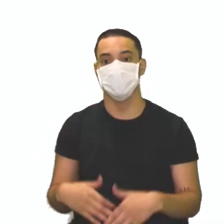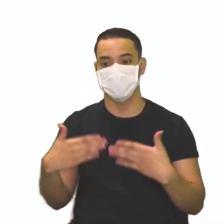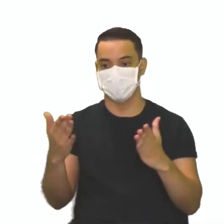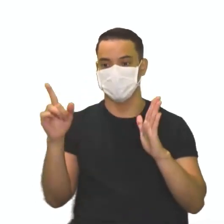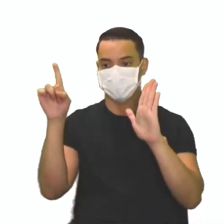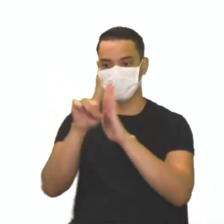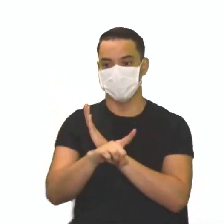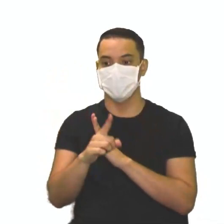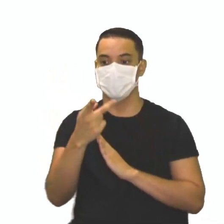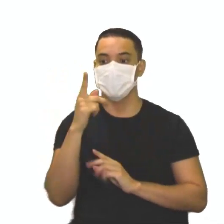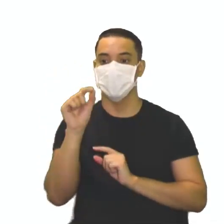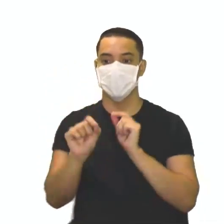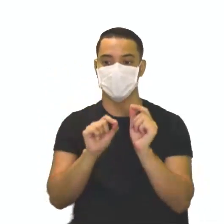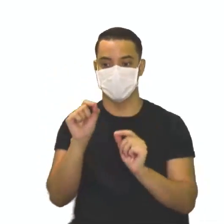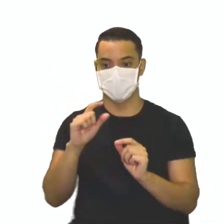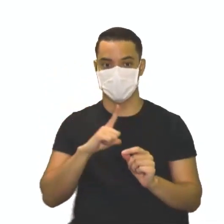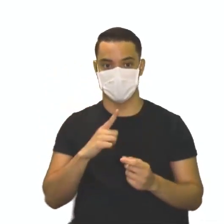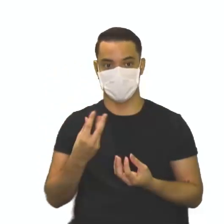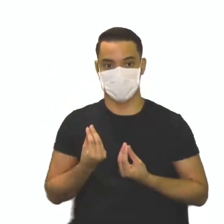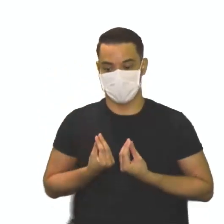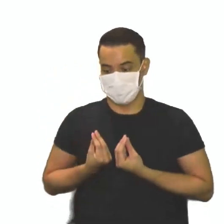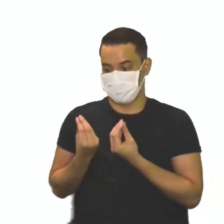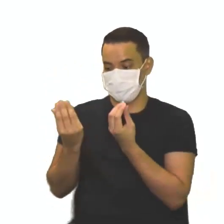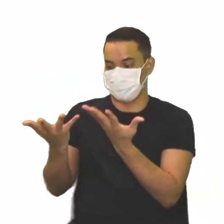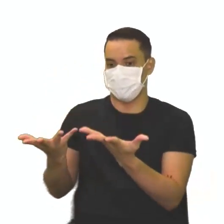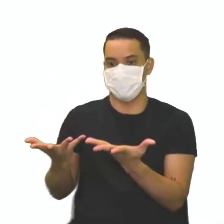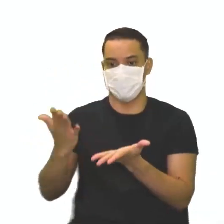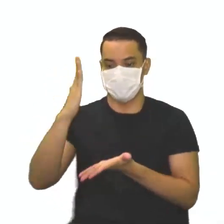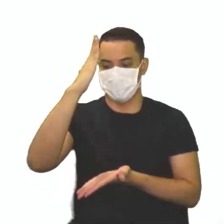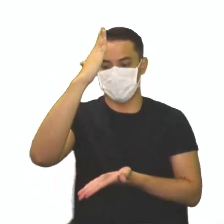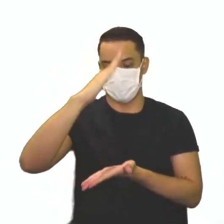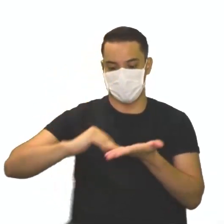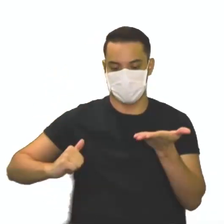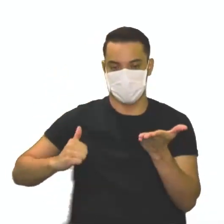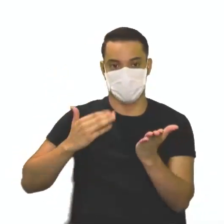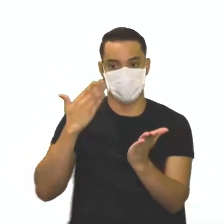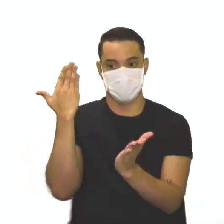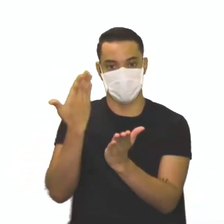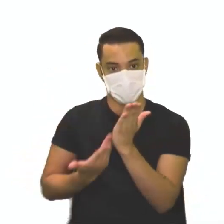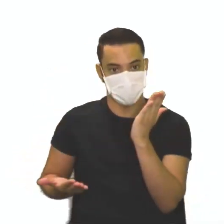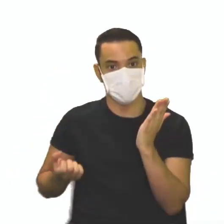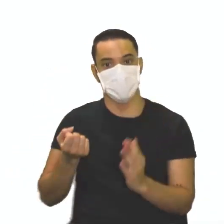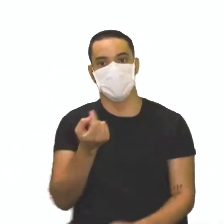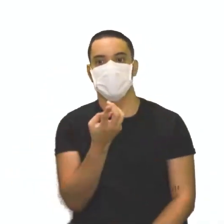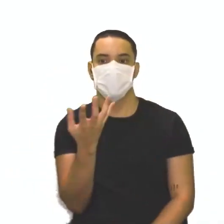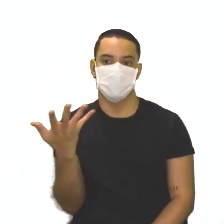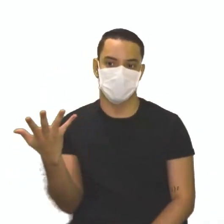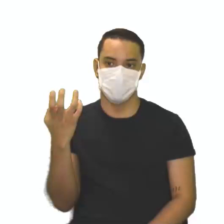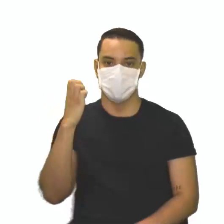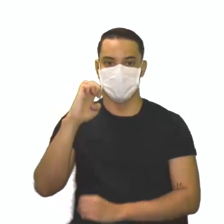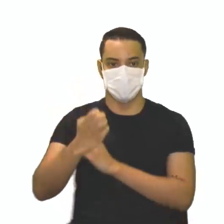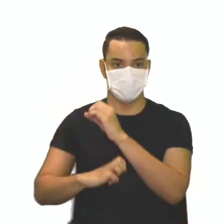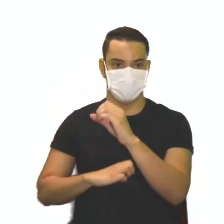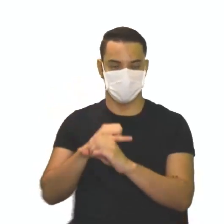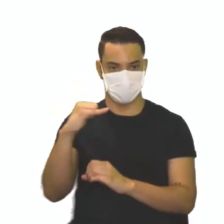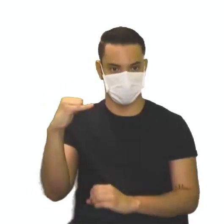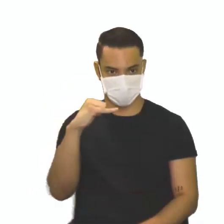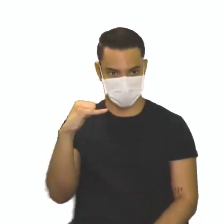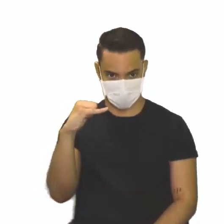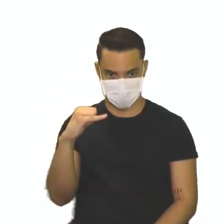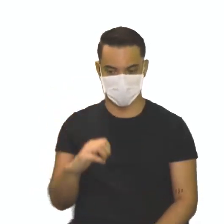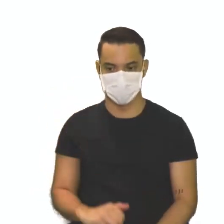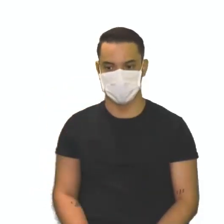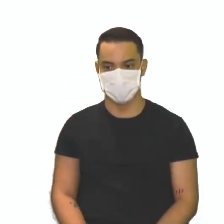Ele cedeu elétrons. Então, ele perdeu essa quantidade de elétrons aqui. Se